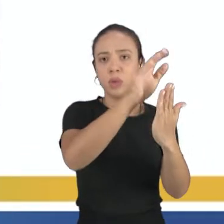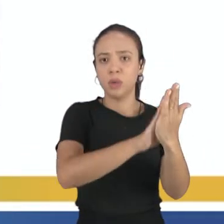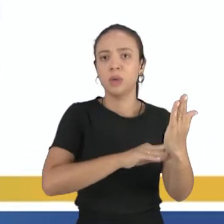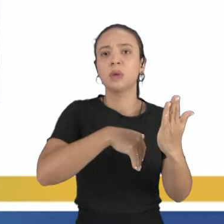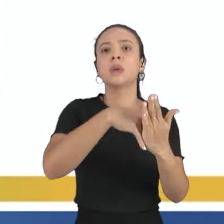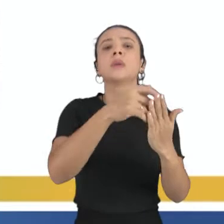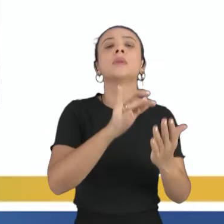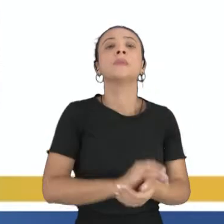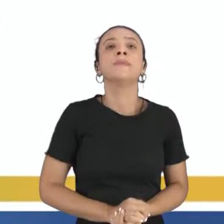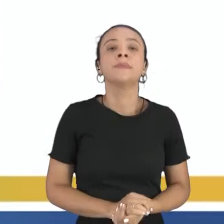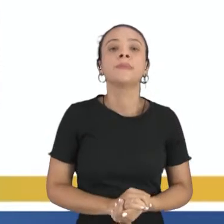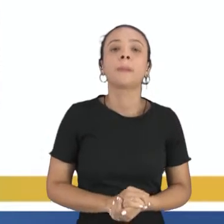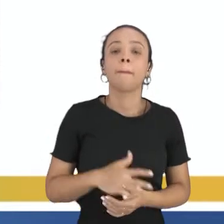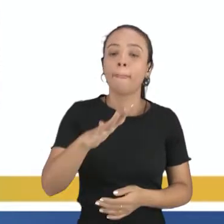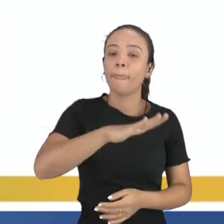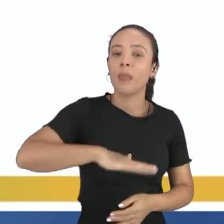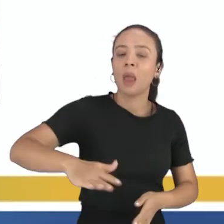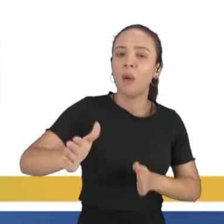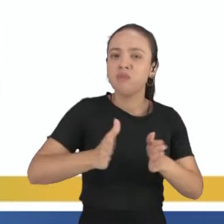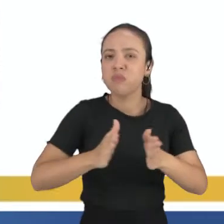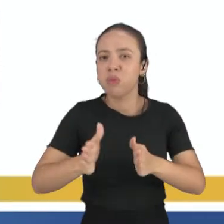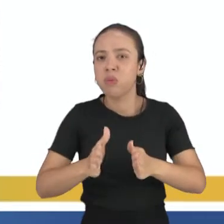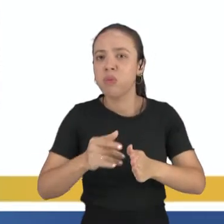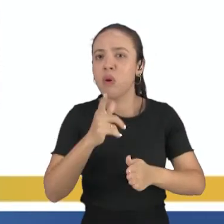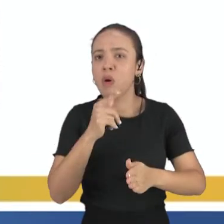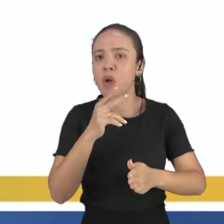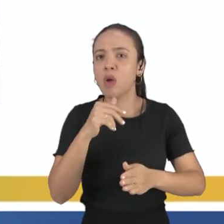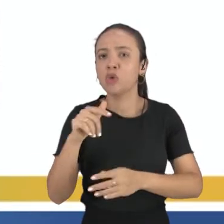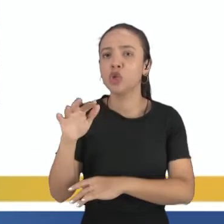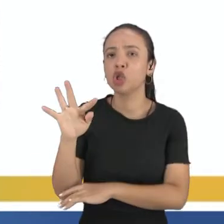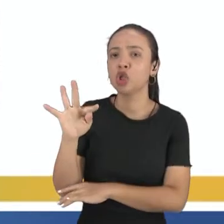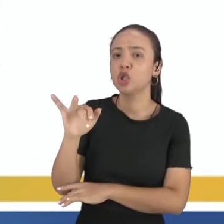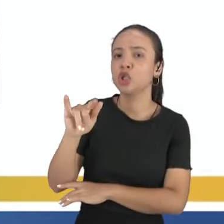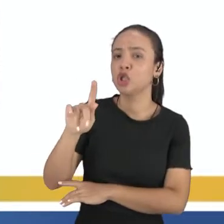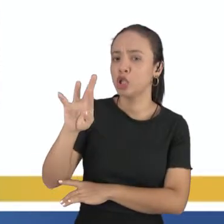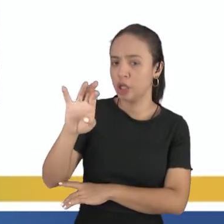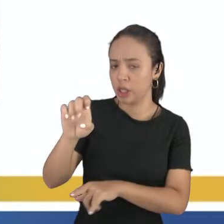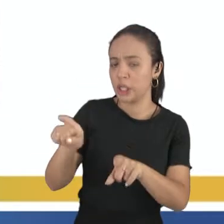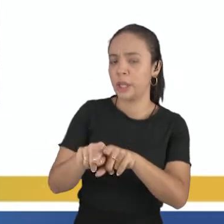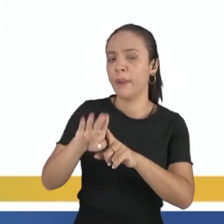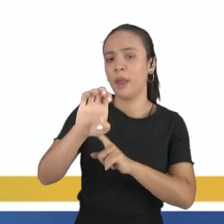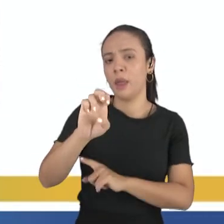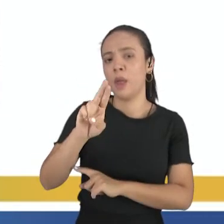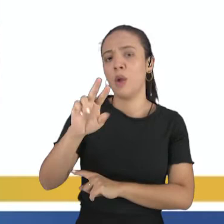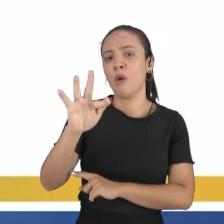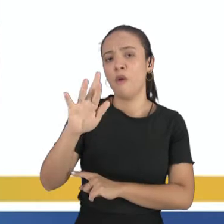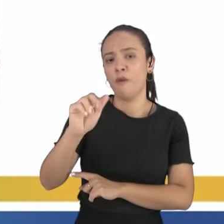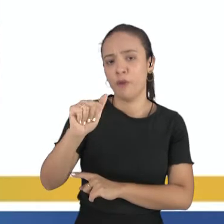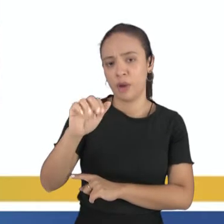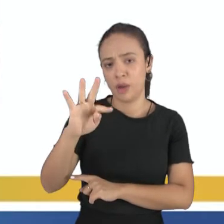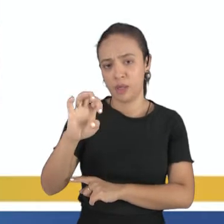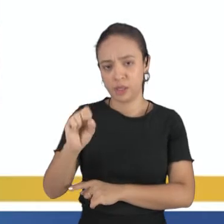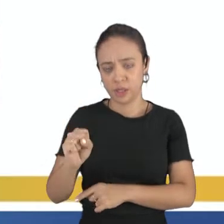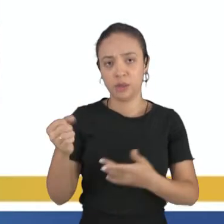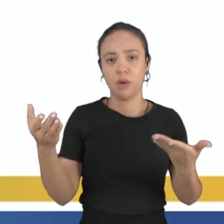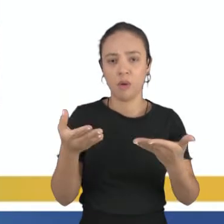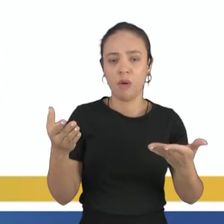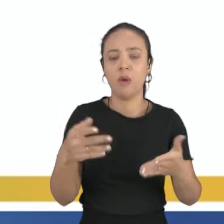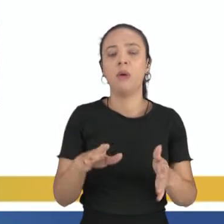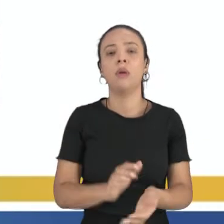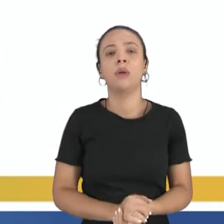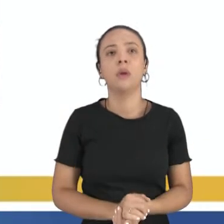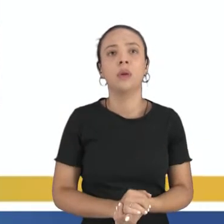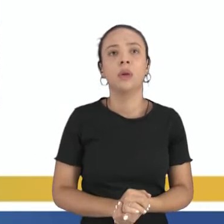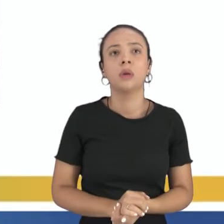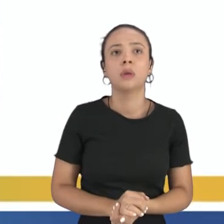A região ficava entre o rio Tigre e Eufrates, em território que atualmente se localiza em partes da Turquia